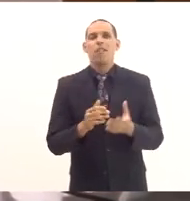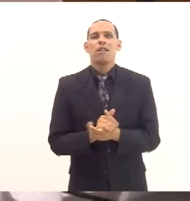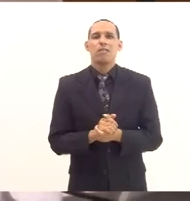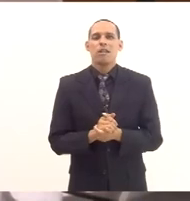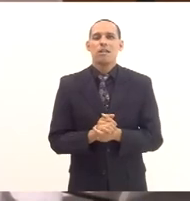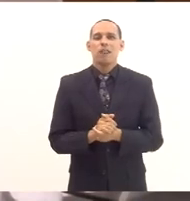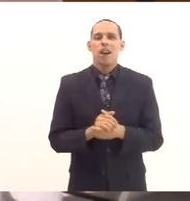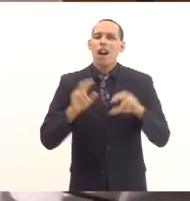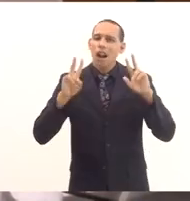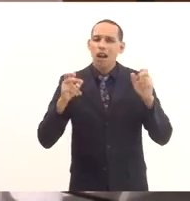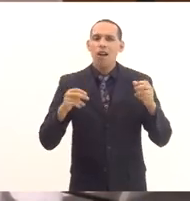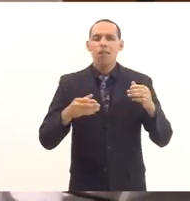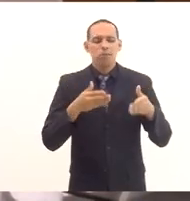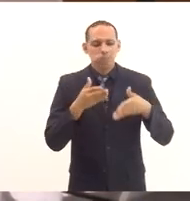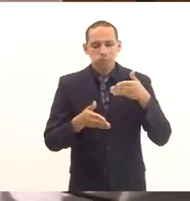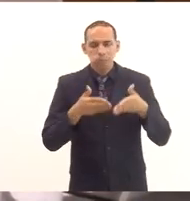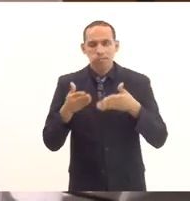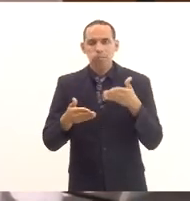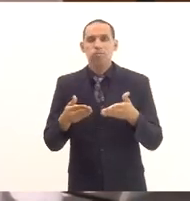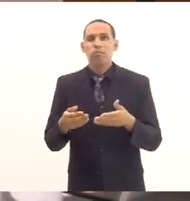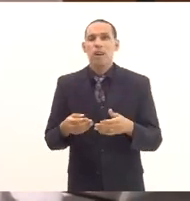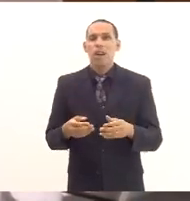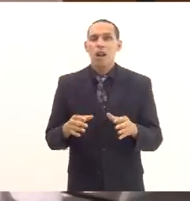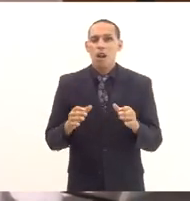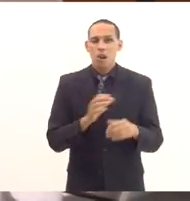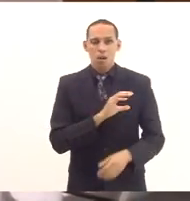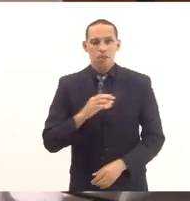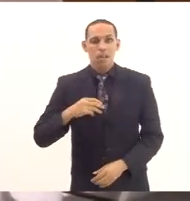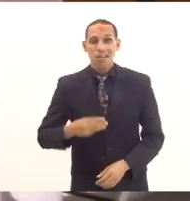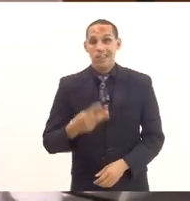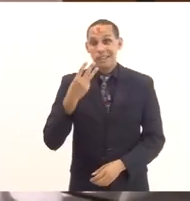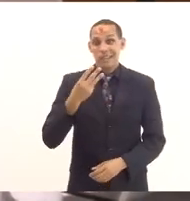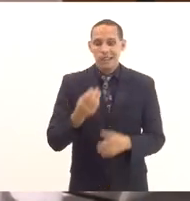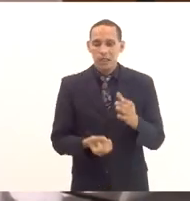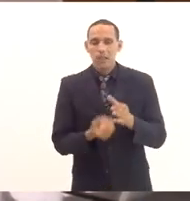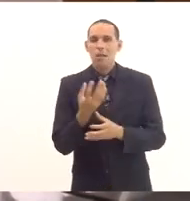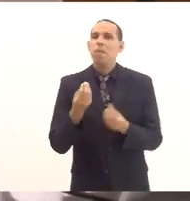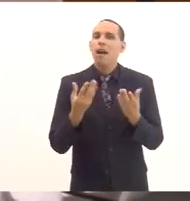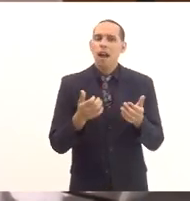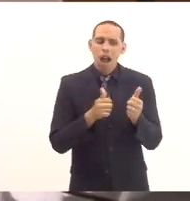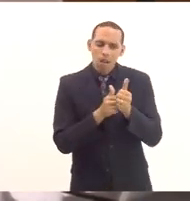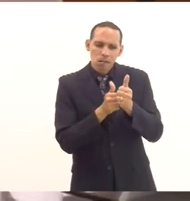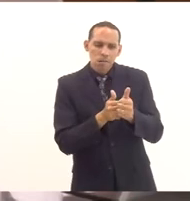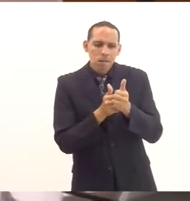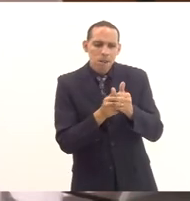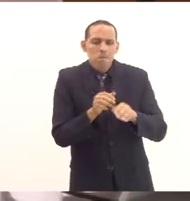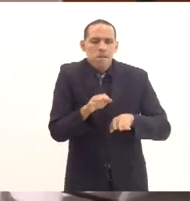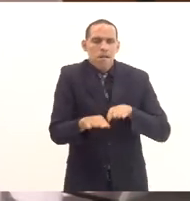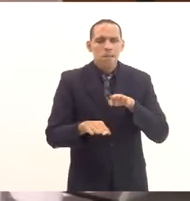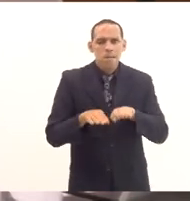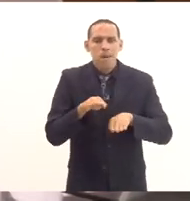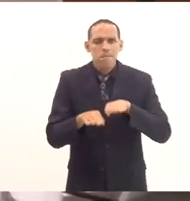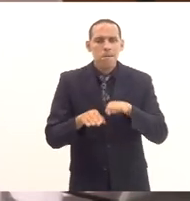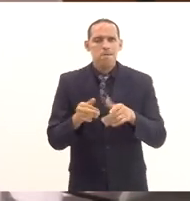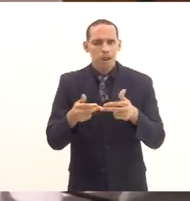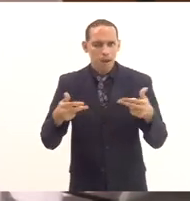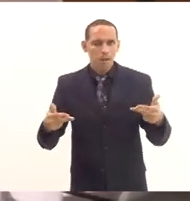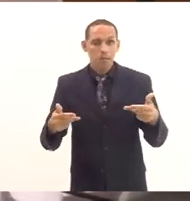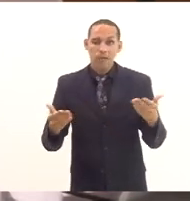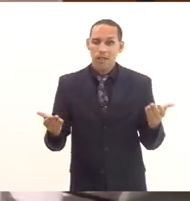Por que então a gente criou três comissões diferentes para acompanhar passo a passo cada eixo desse